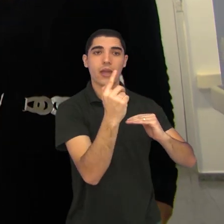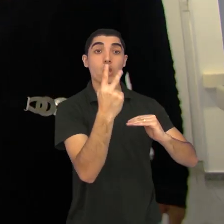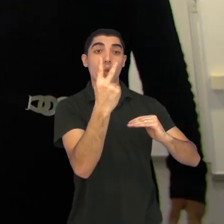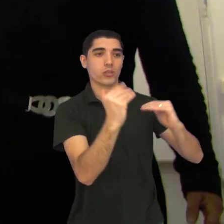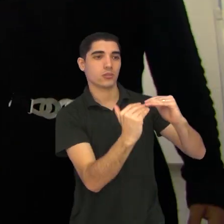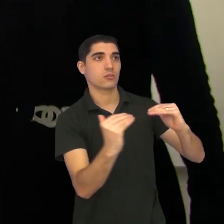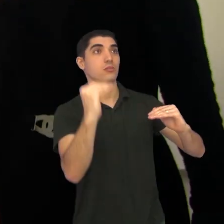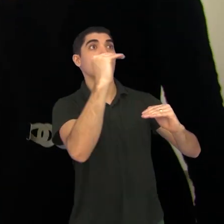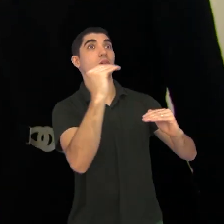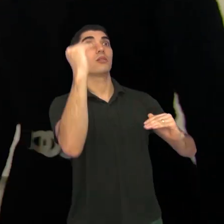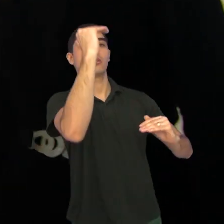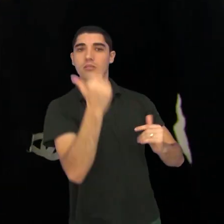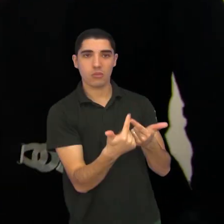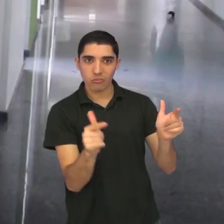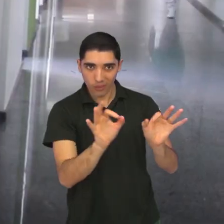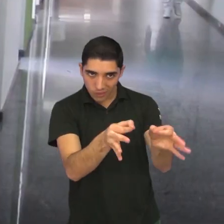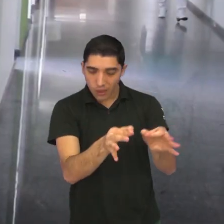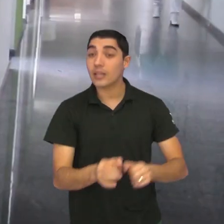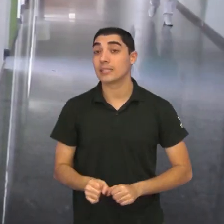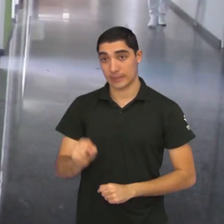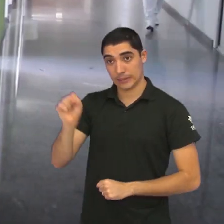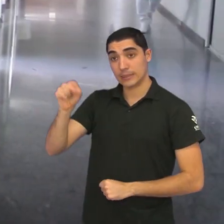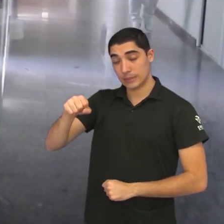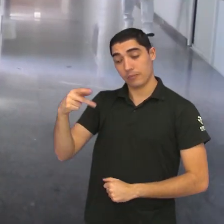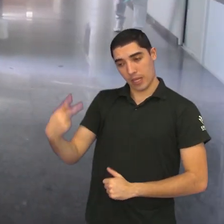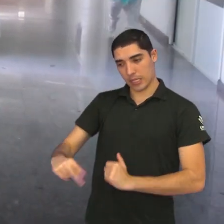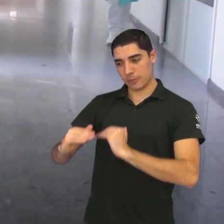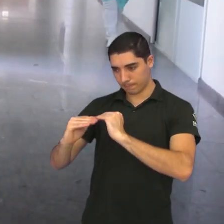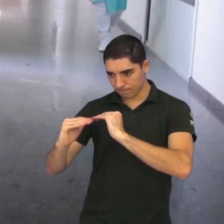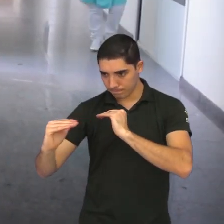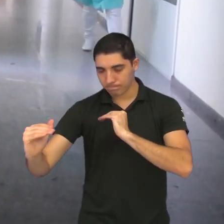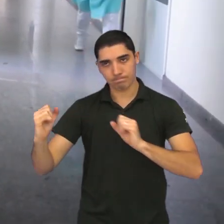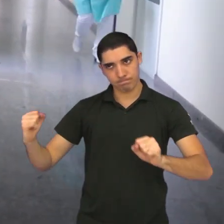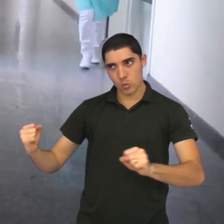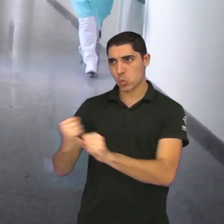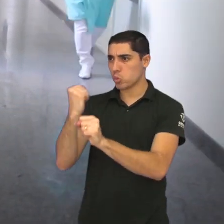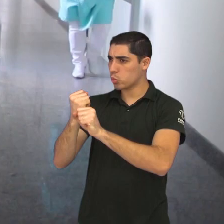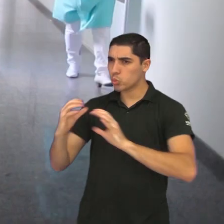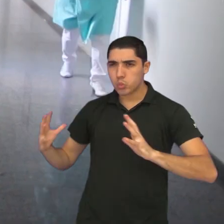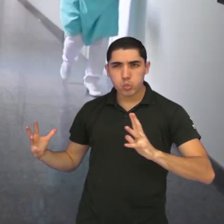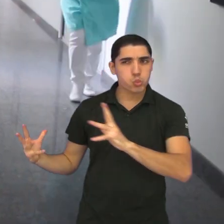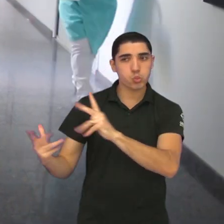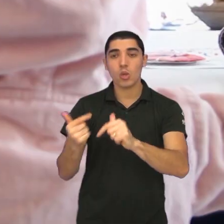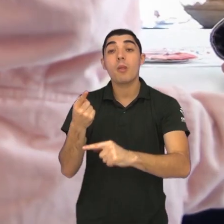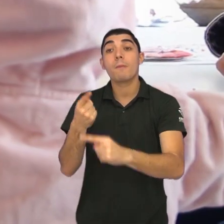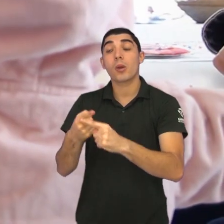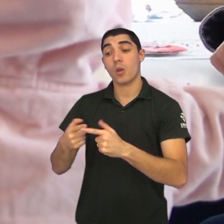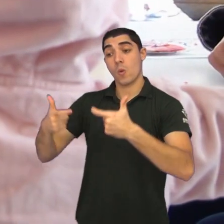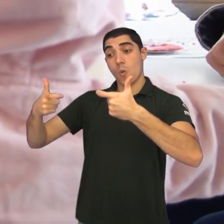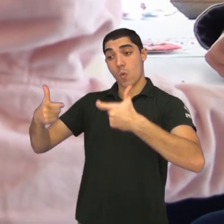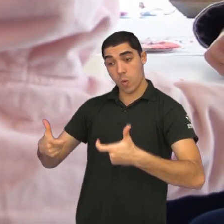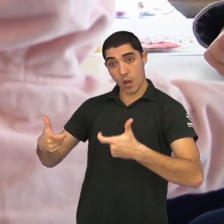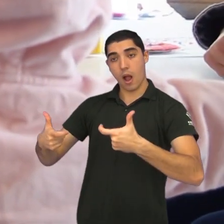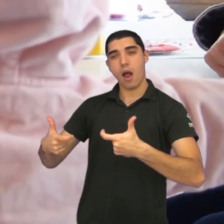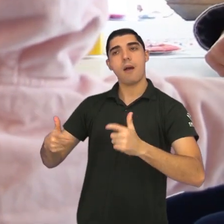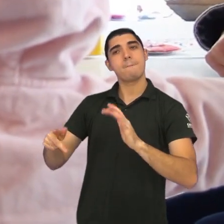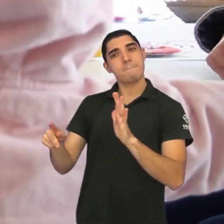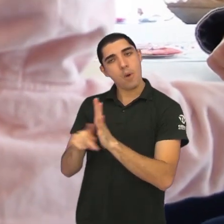andar, isso é proposital, né? Sim, o hospital todo foi construído especificamente para criar um